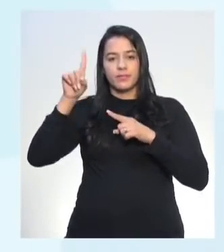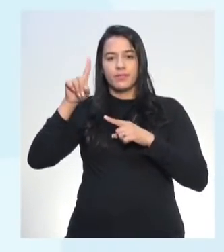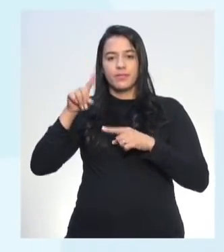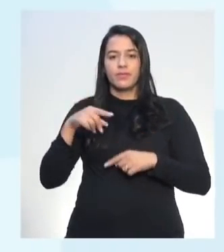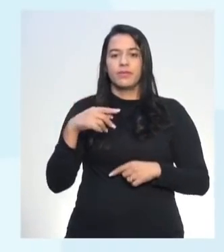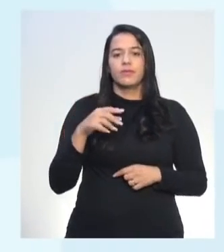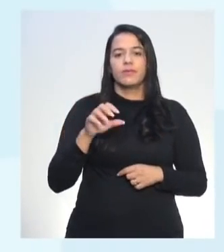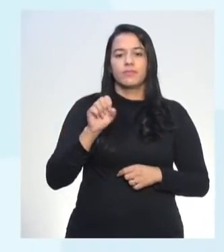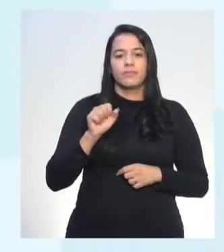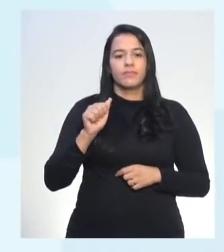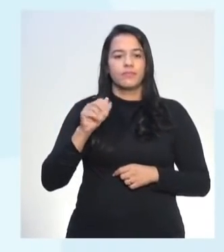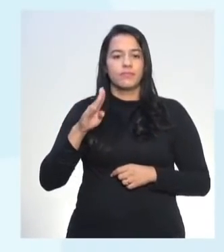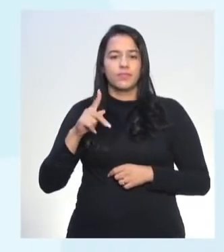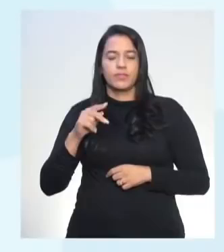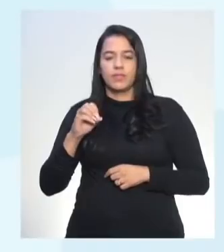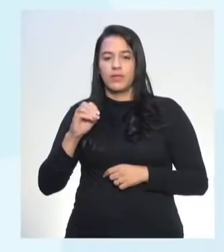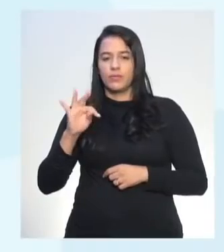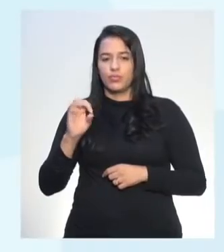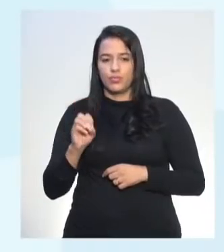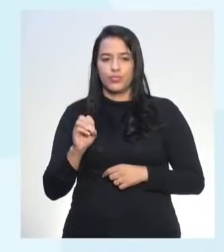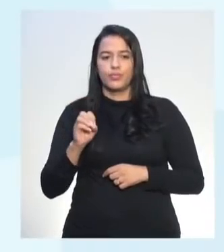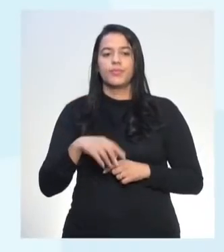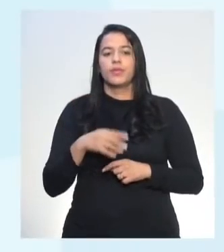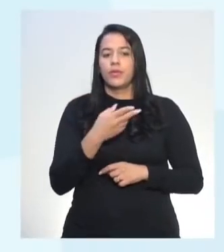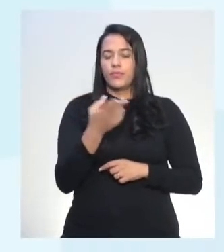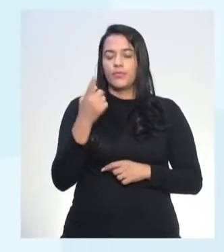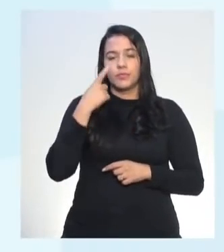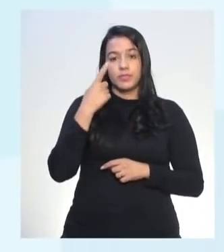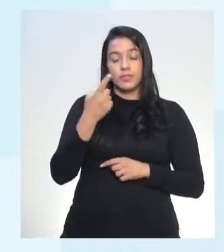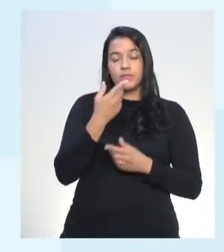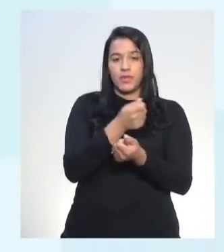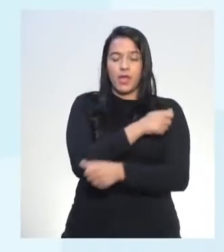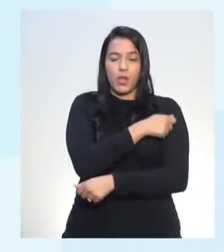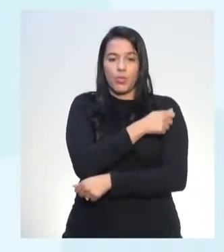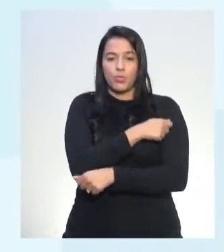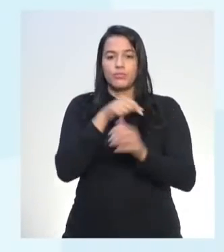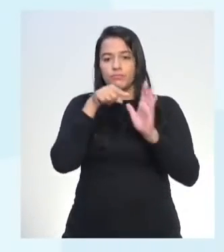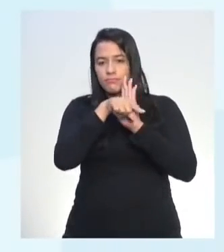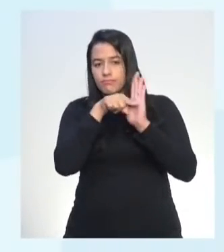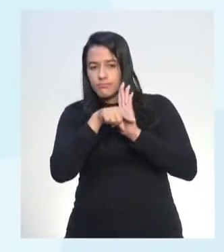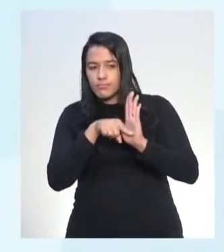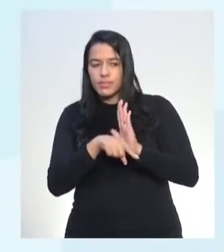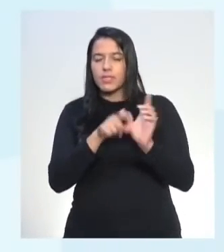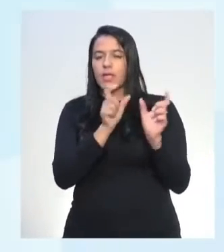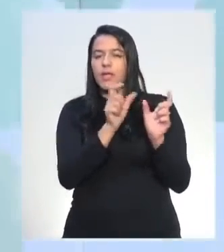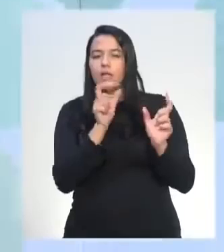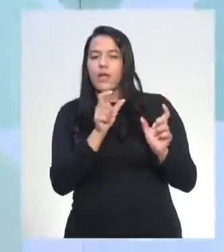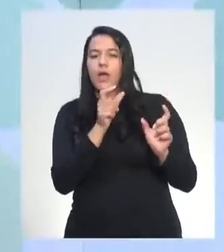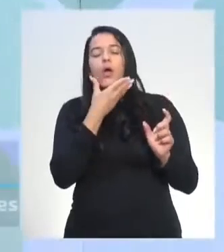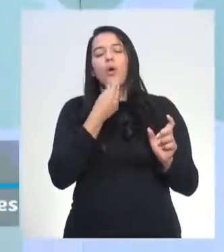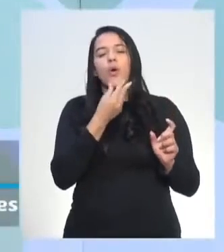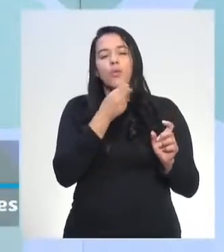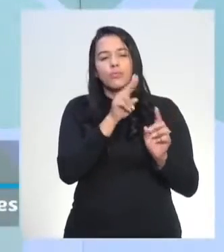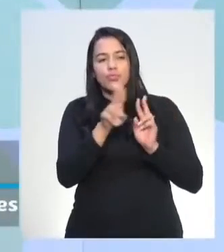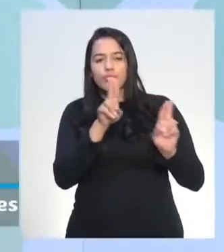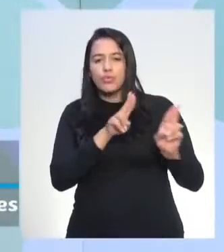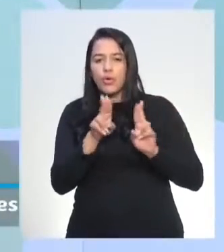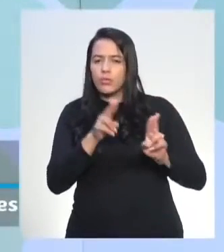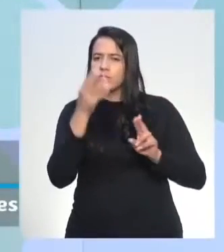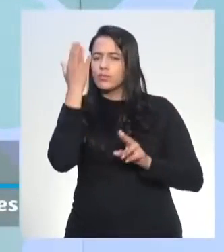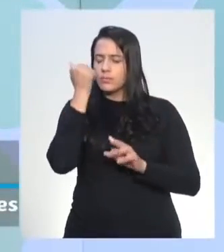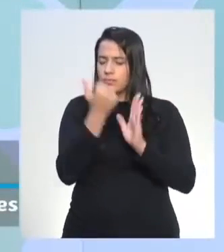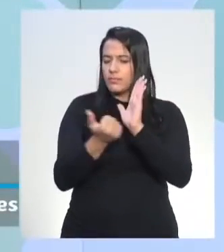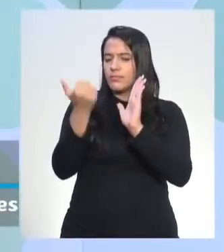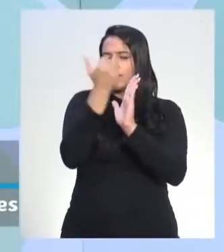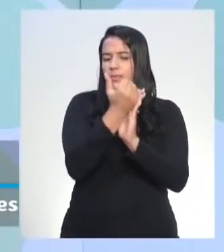Cortázar. Observação para os alunos, aí seria interessante pesquisar. Pesquisar sobre eles, porque é sempre importante a gente saber um pouquinho mais, né?